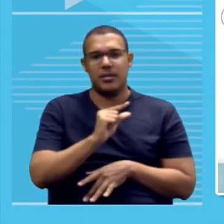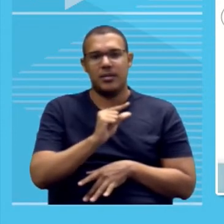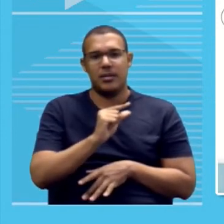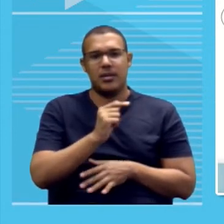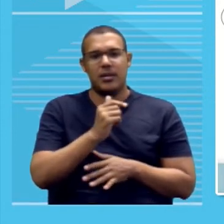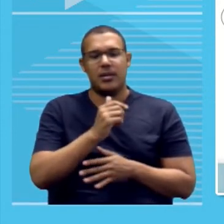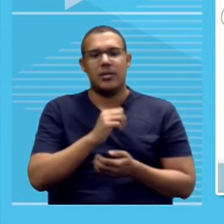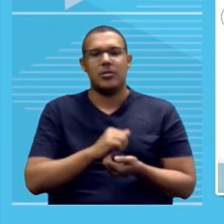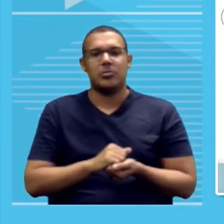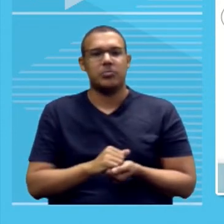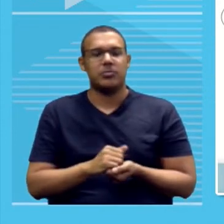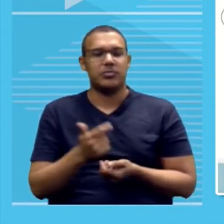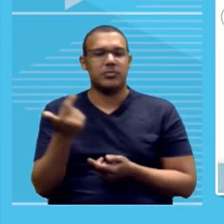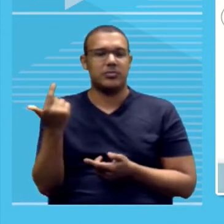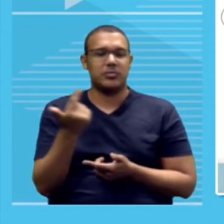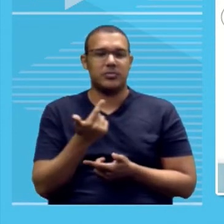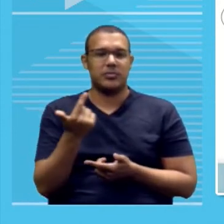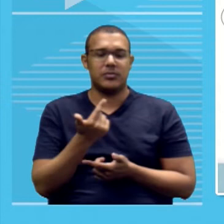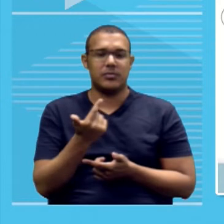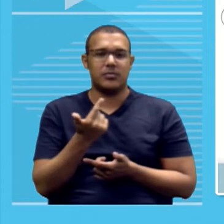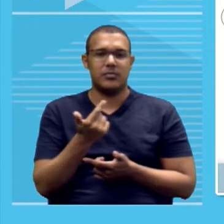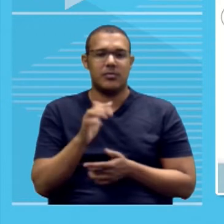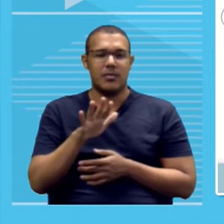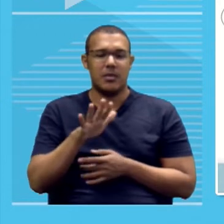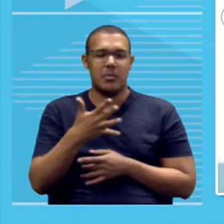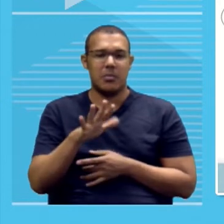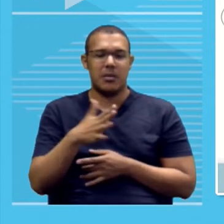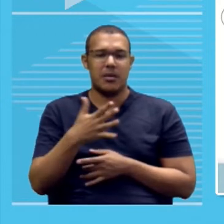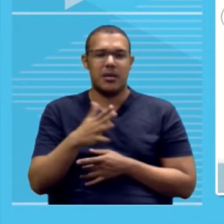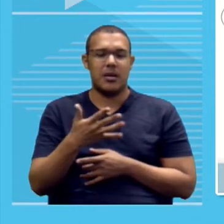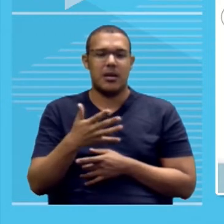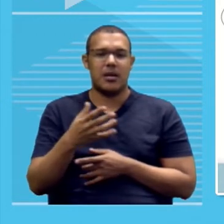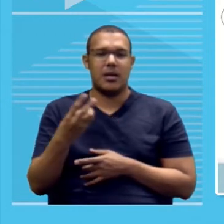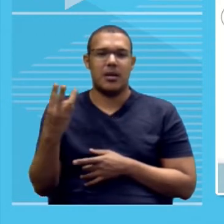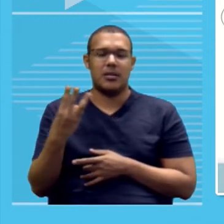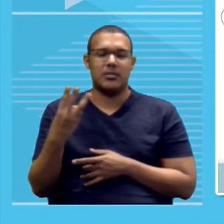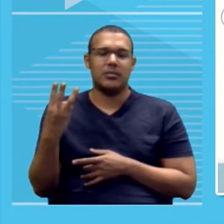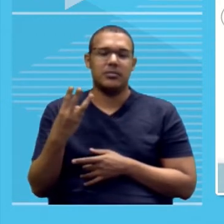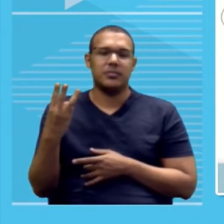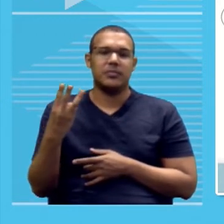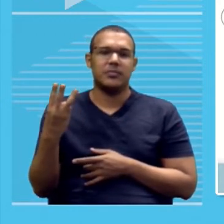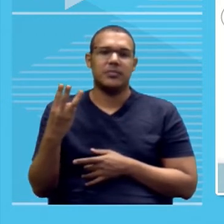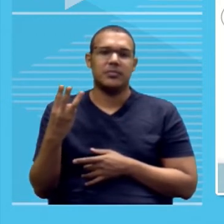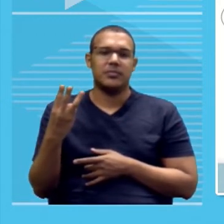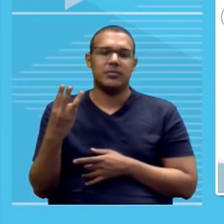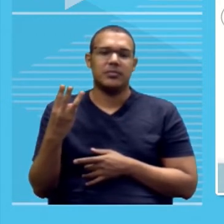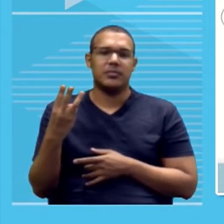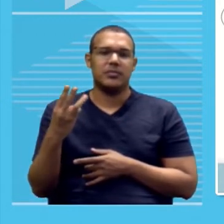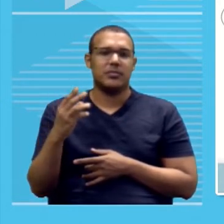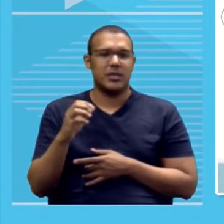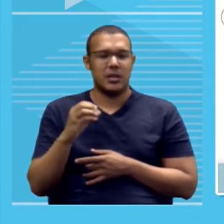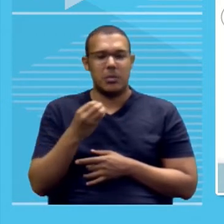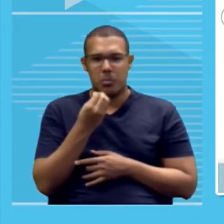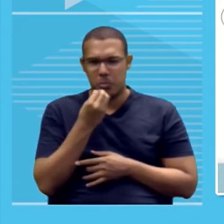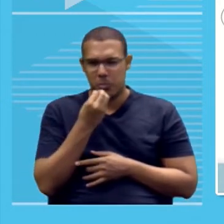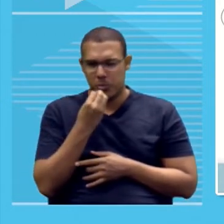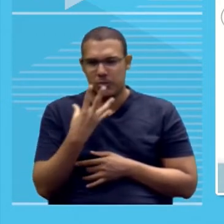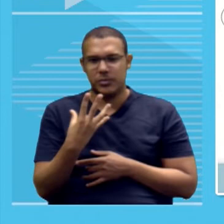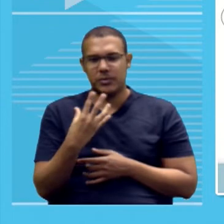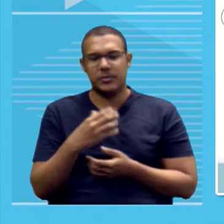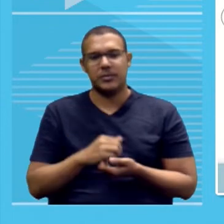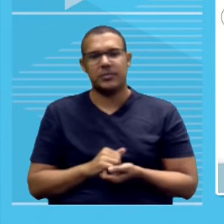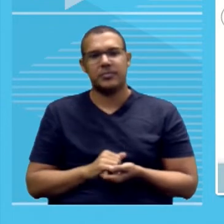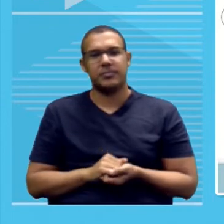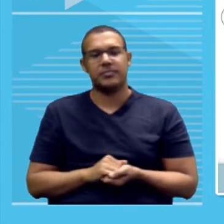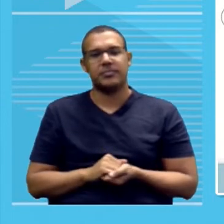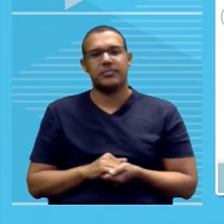na verdade. A fluorescente é mediana e a eficiência da LED ela é muito alta. Olha aí,